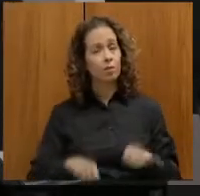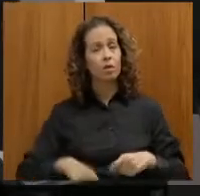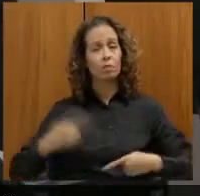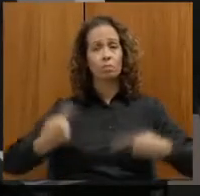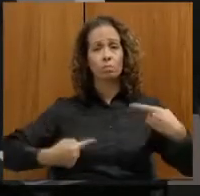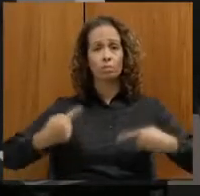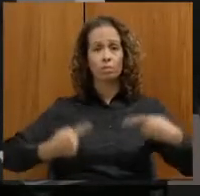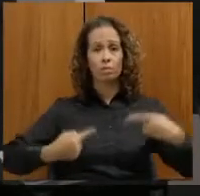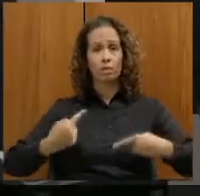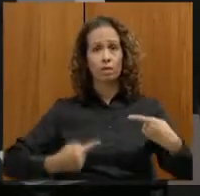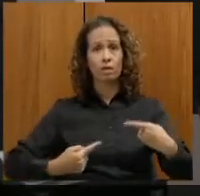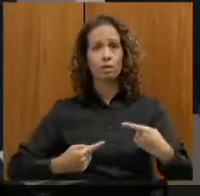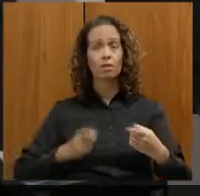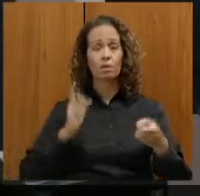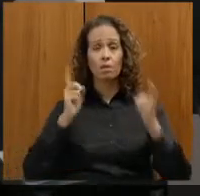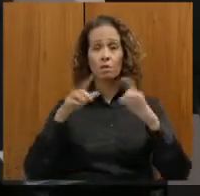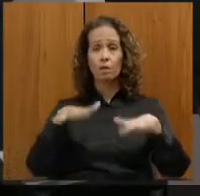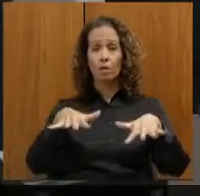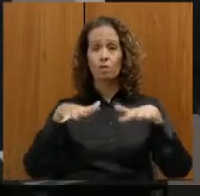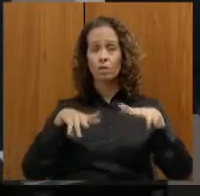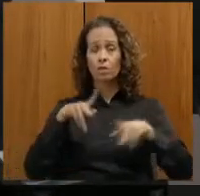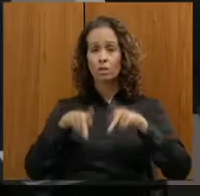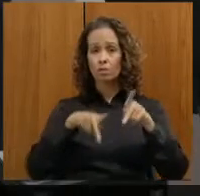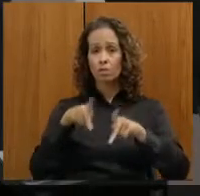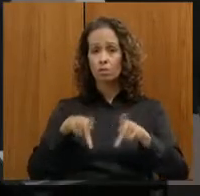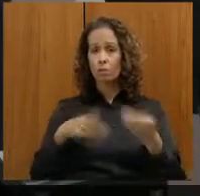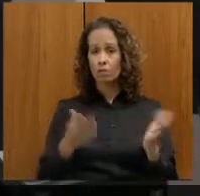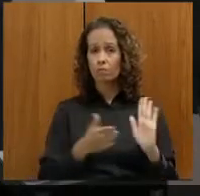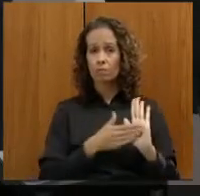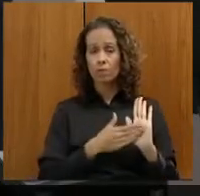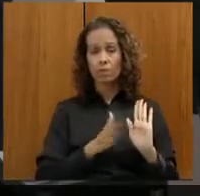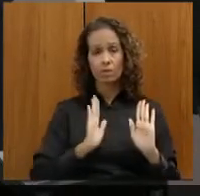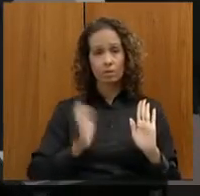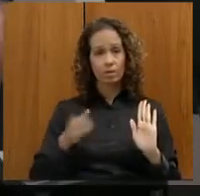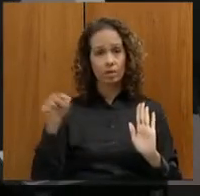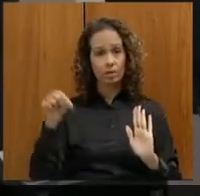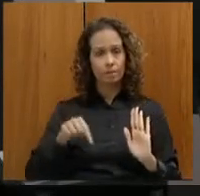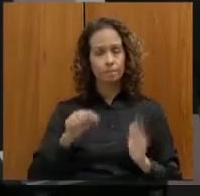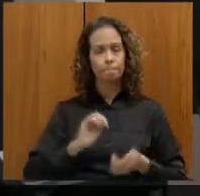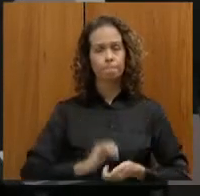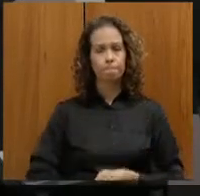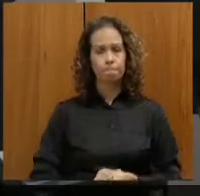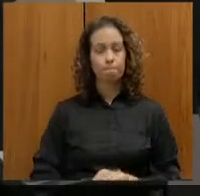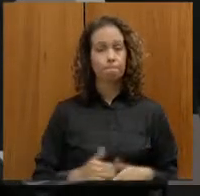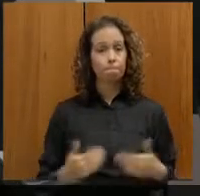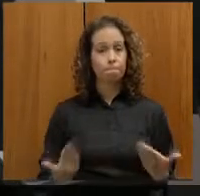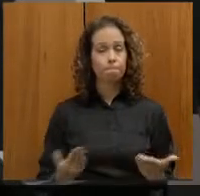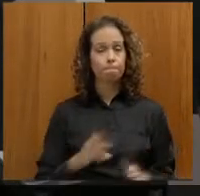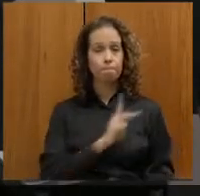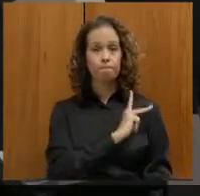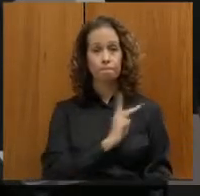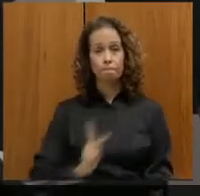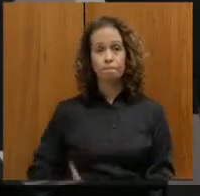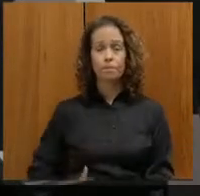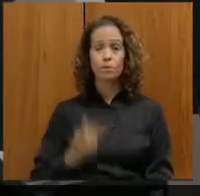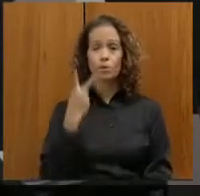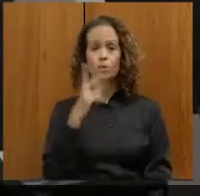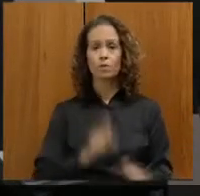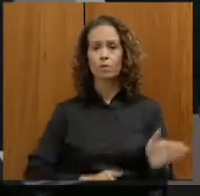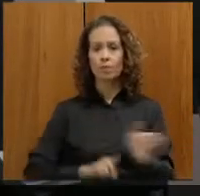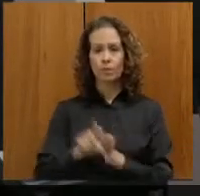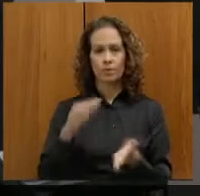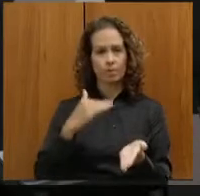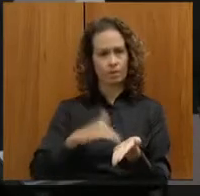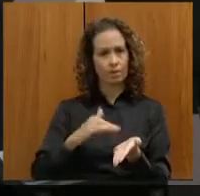debate numa audiência pública que foi proposto aqui É gostaria de fazer então Presidente duas perguntas ao